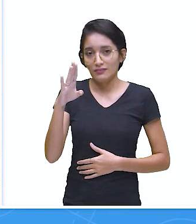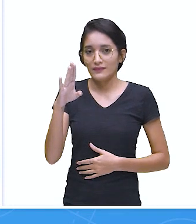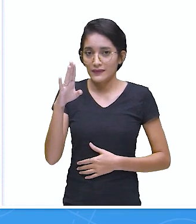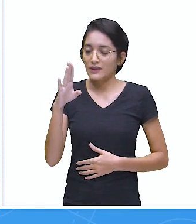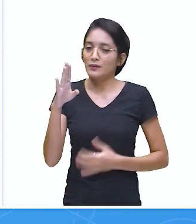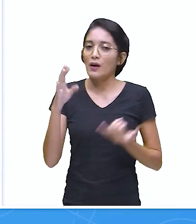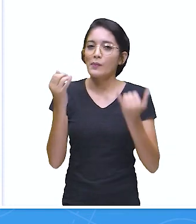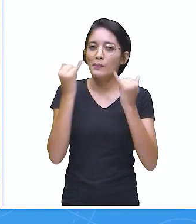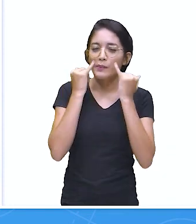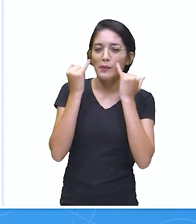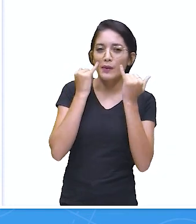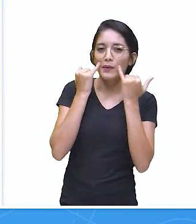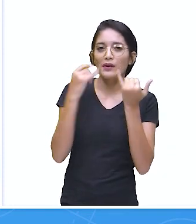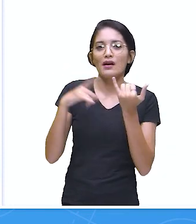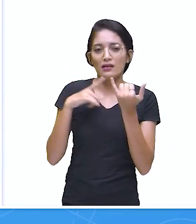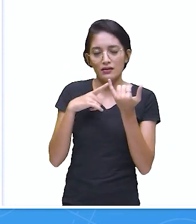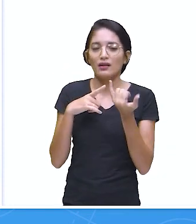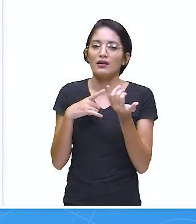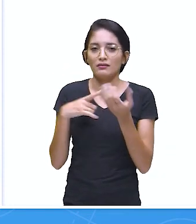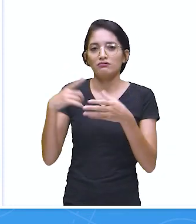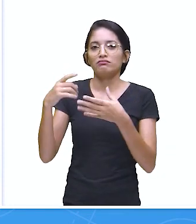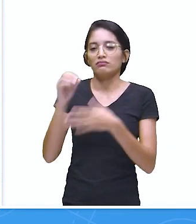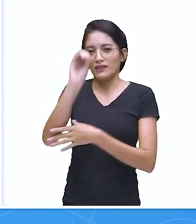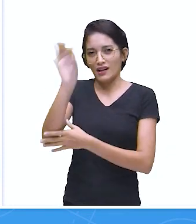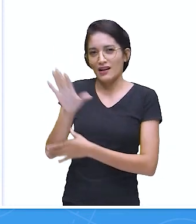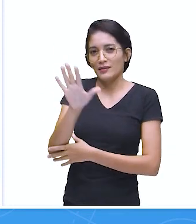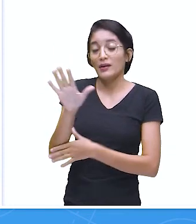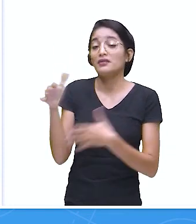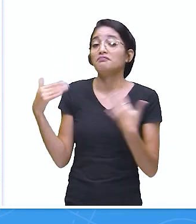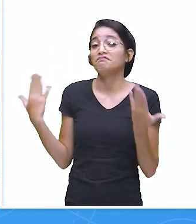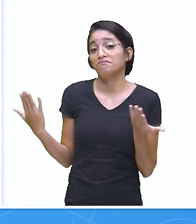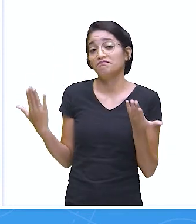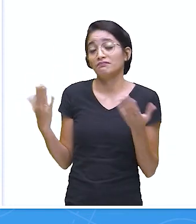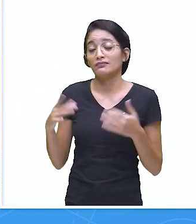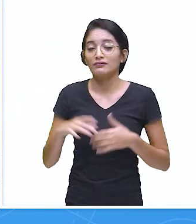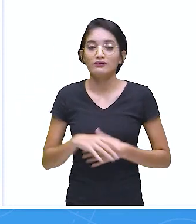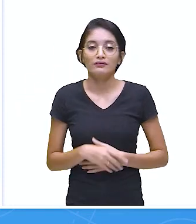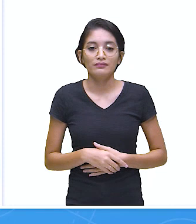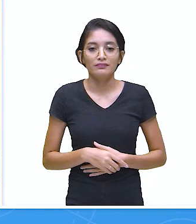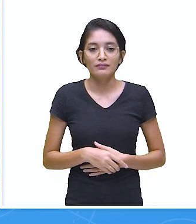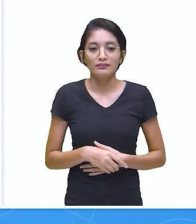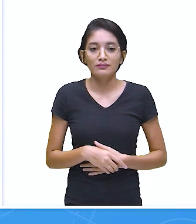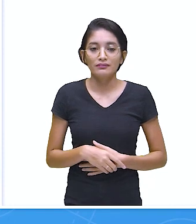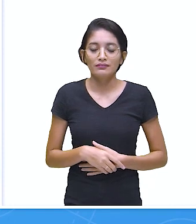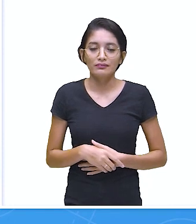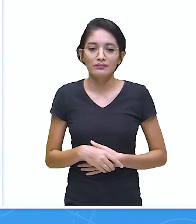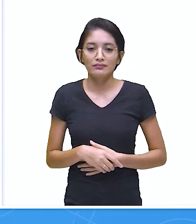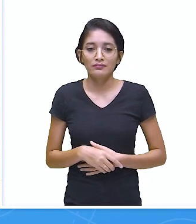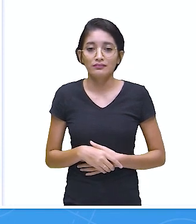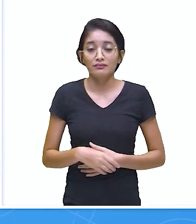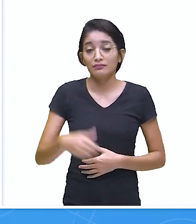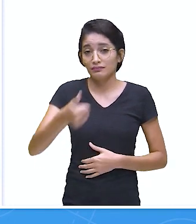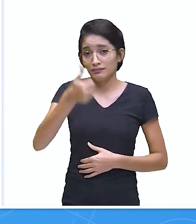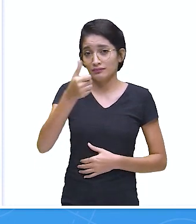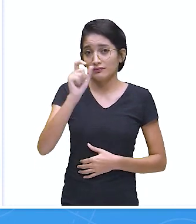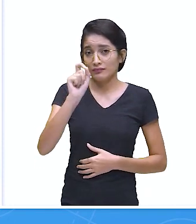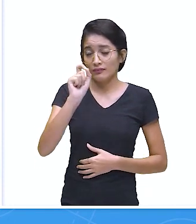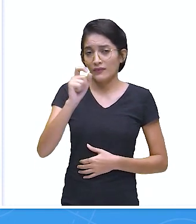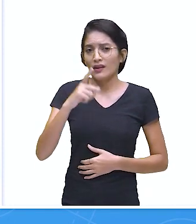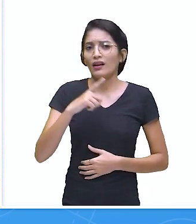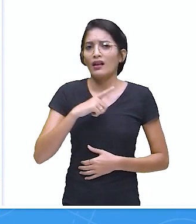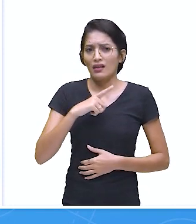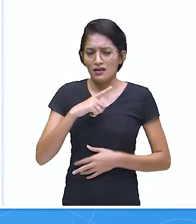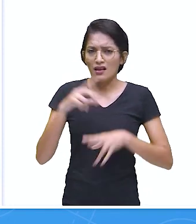você, qual é a principal informação contida no cartoon? Muito bem, olha só. Primeiro, existem